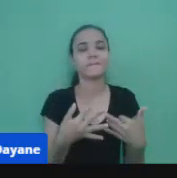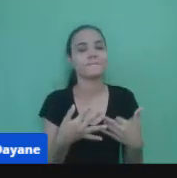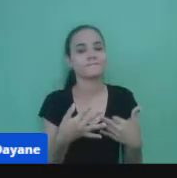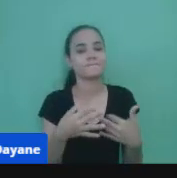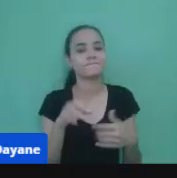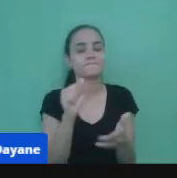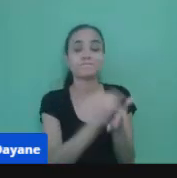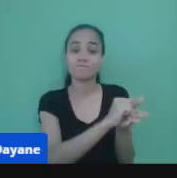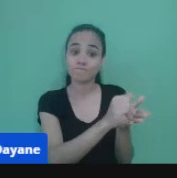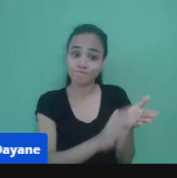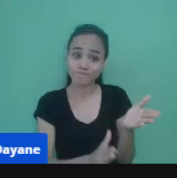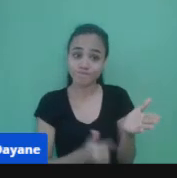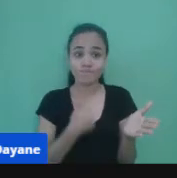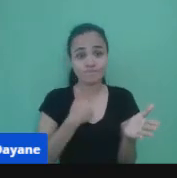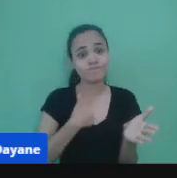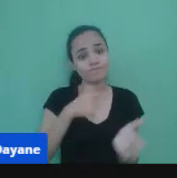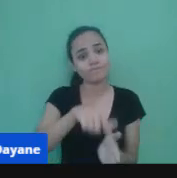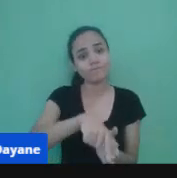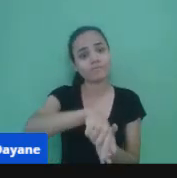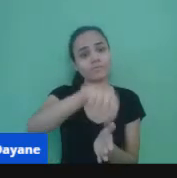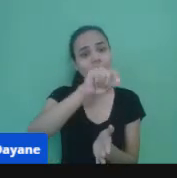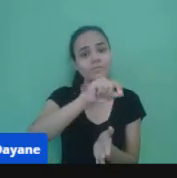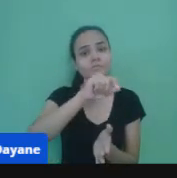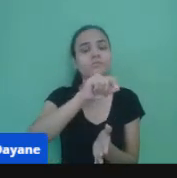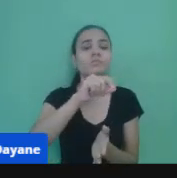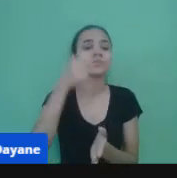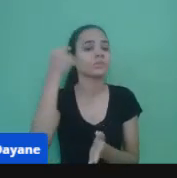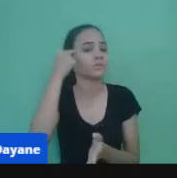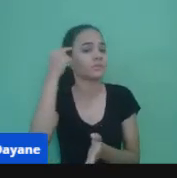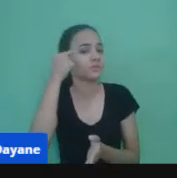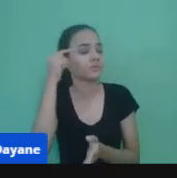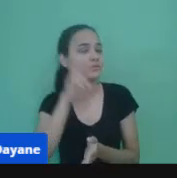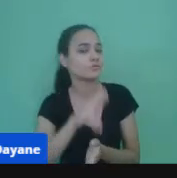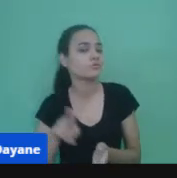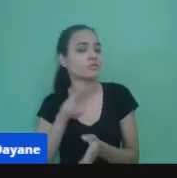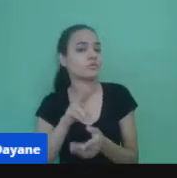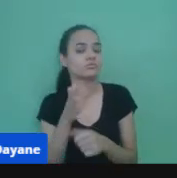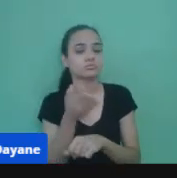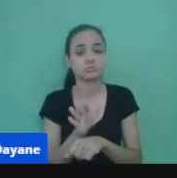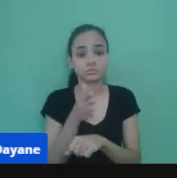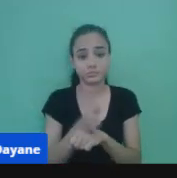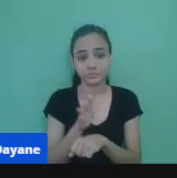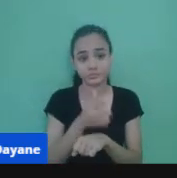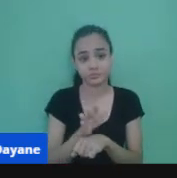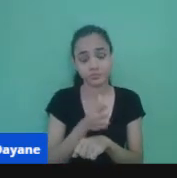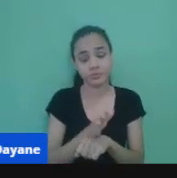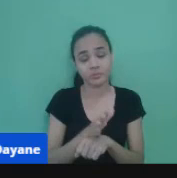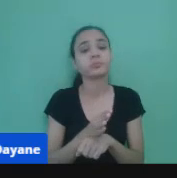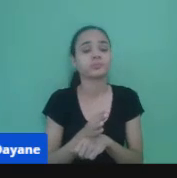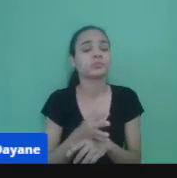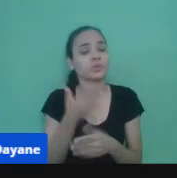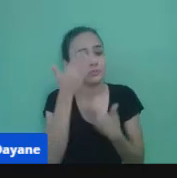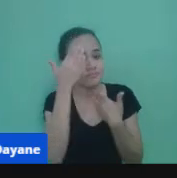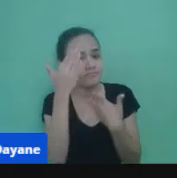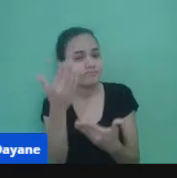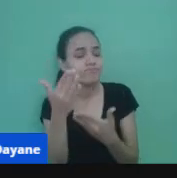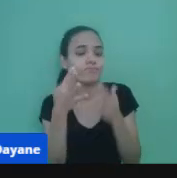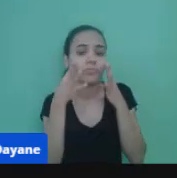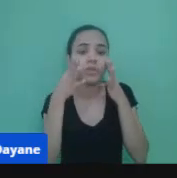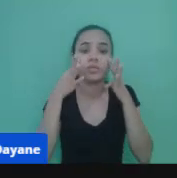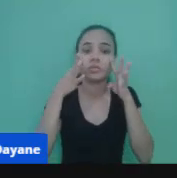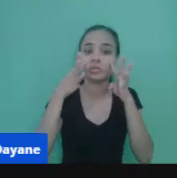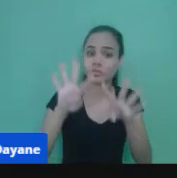selecionei para vocês para a gente pensar essa utilização mais prática. Eu agradeço a atenção de vocês, peço desculpa pela